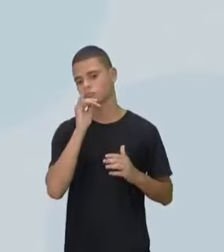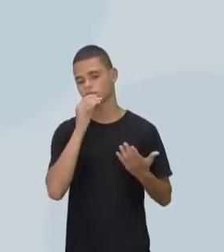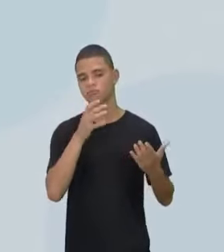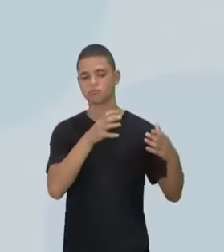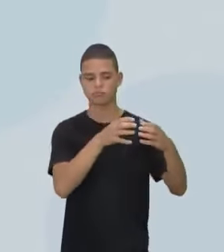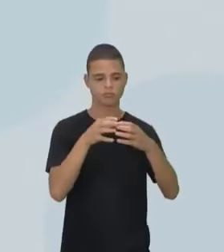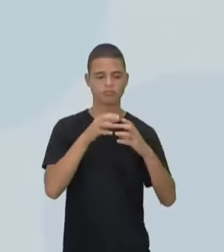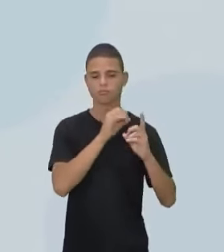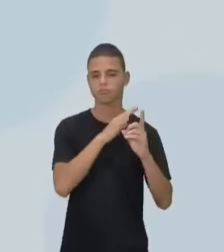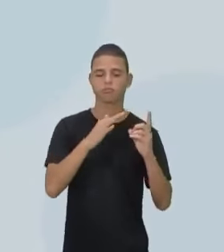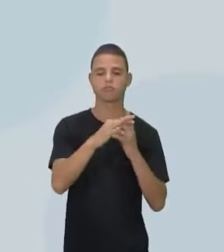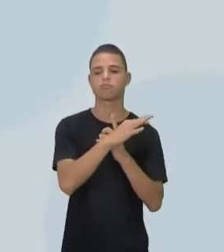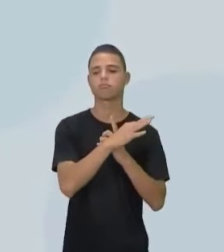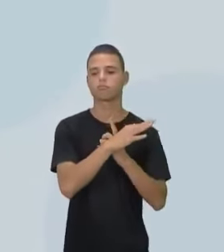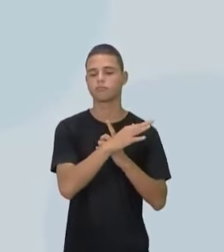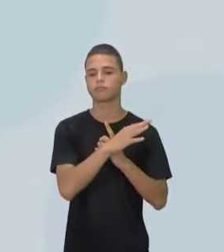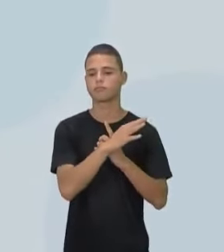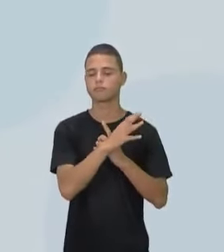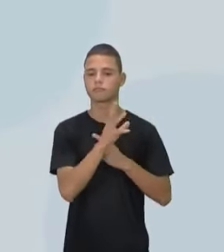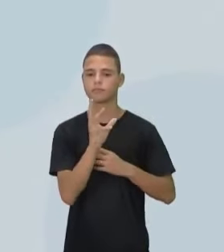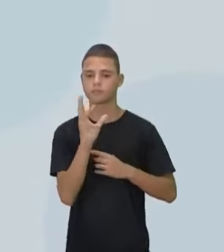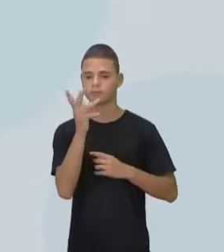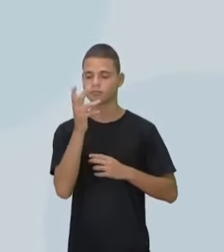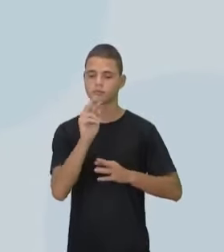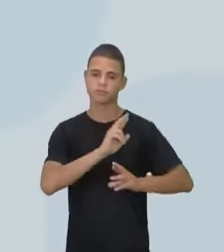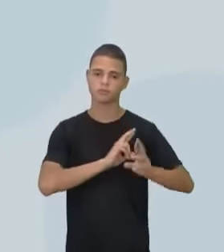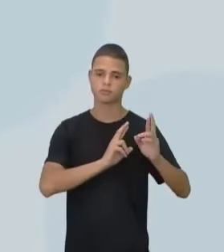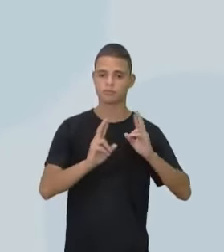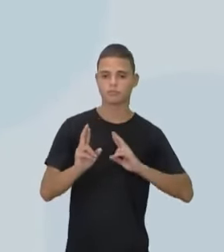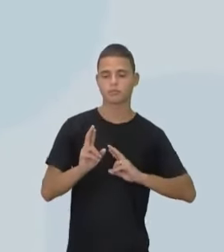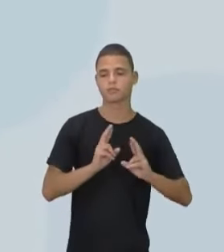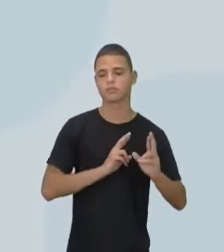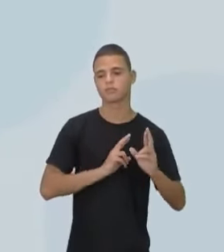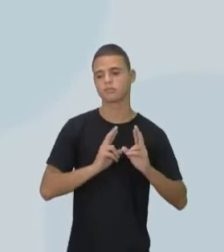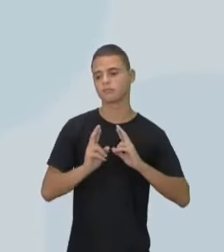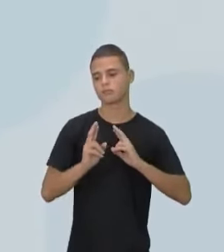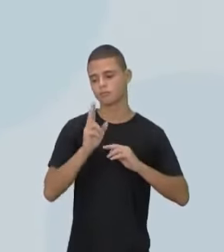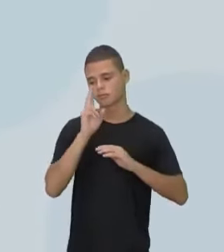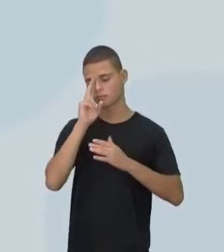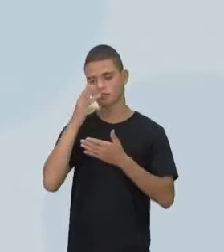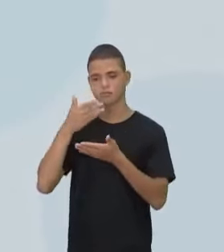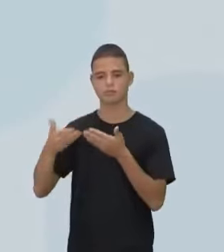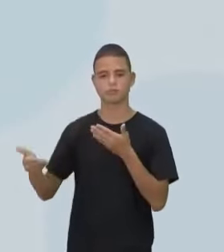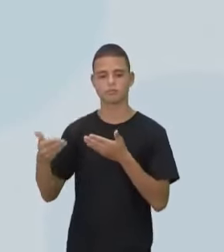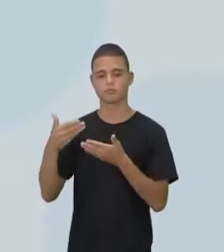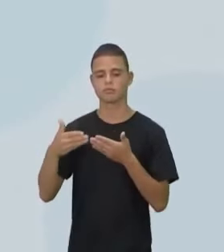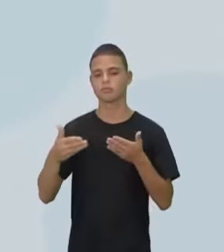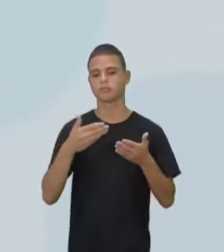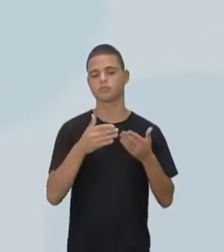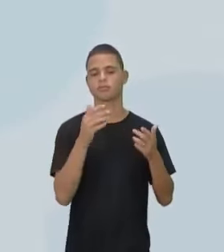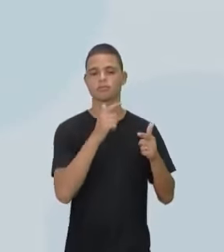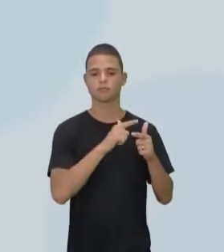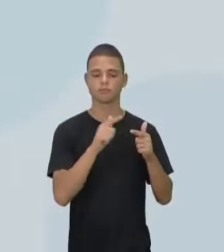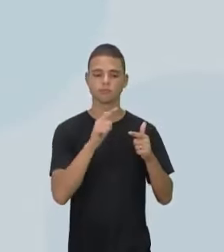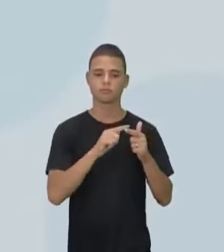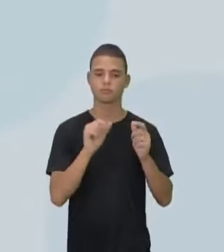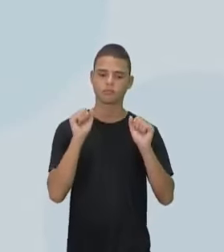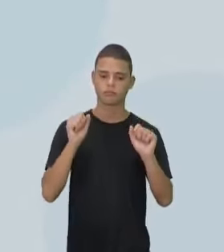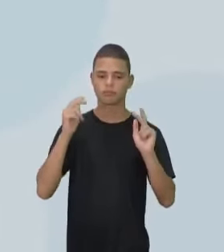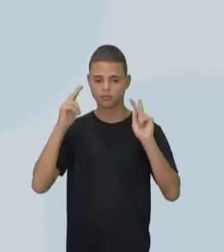comunidade ou de uma sociedade, de forma que envolva extensivas perdas e danos, que podem ser